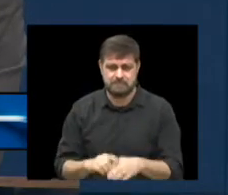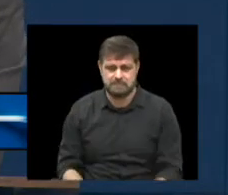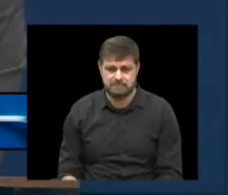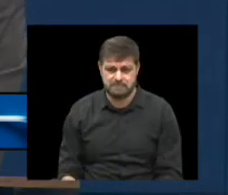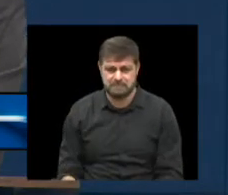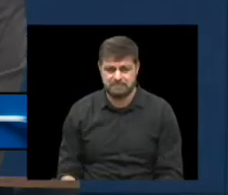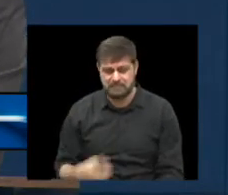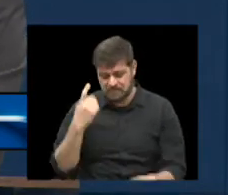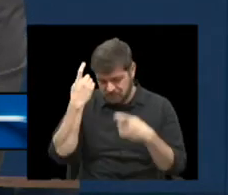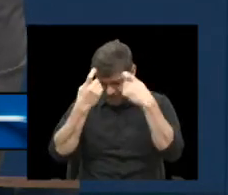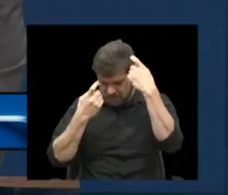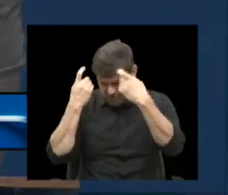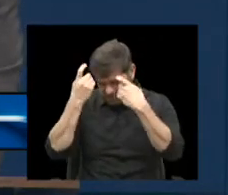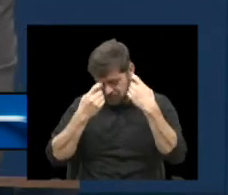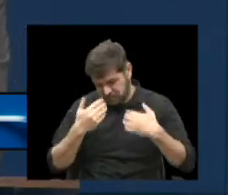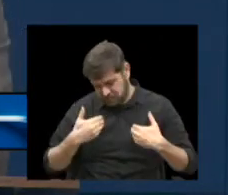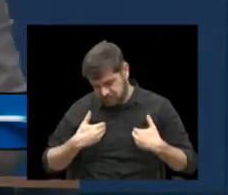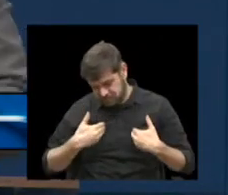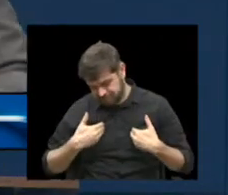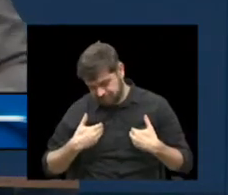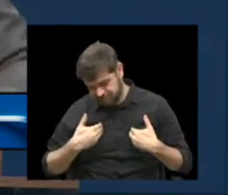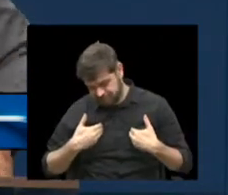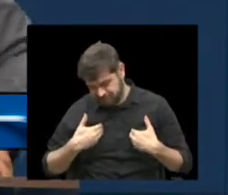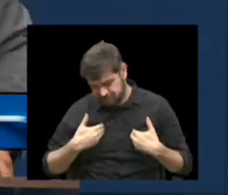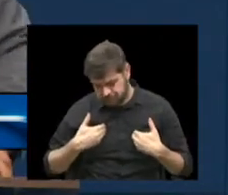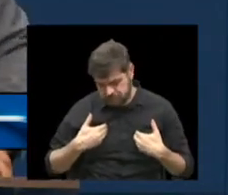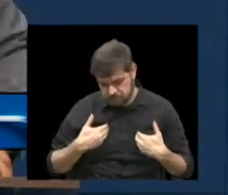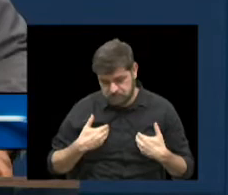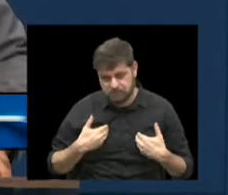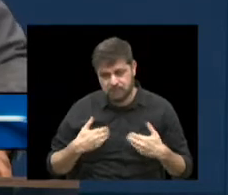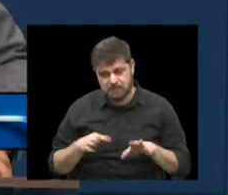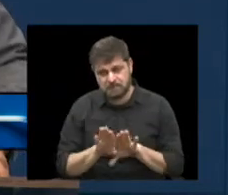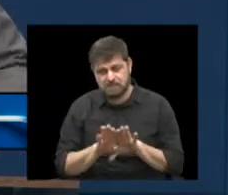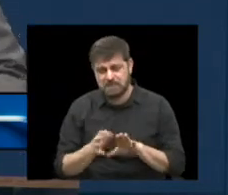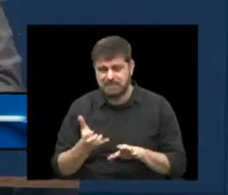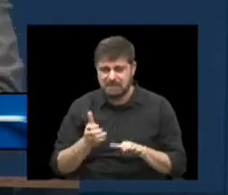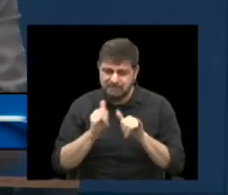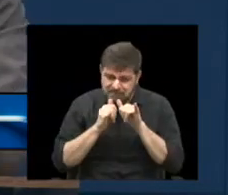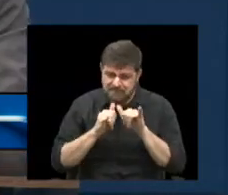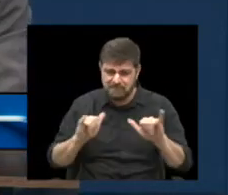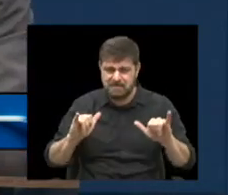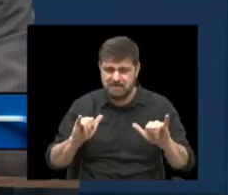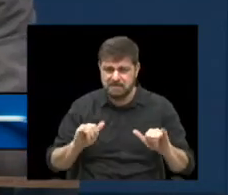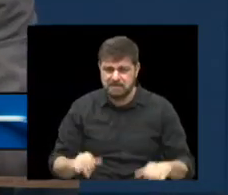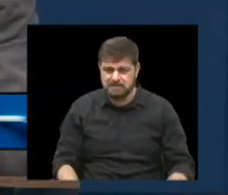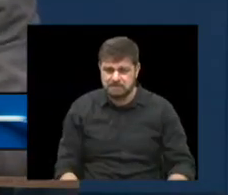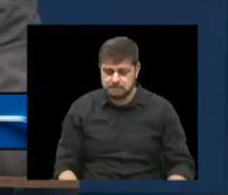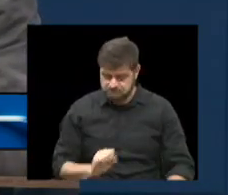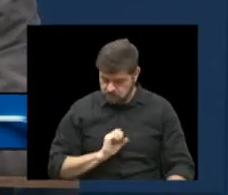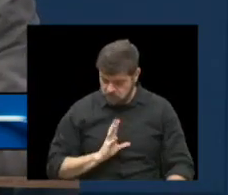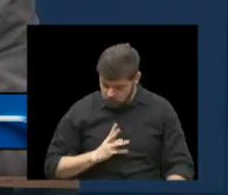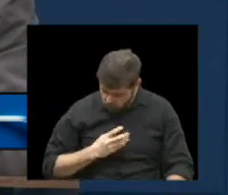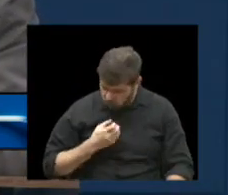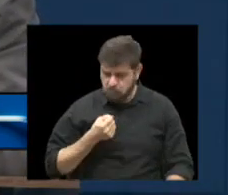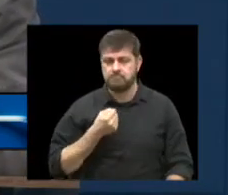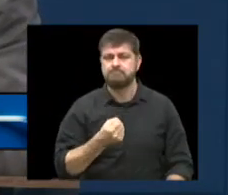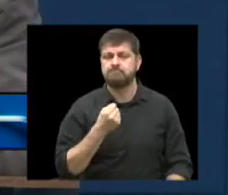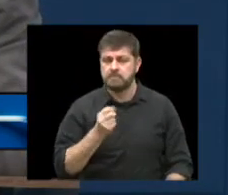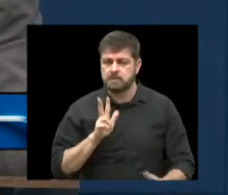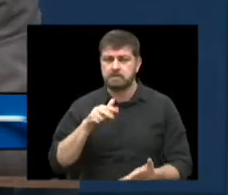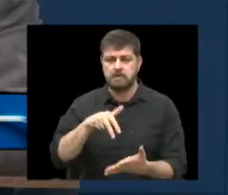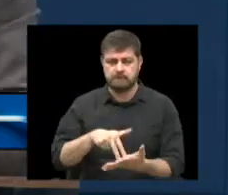com preocupação, né? Coloco aqui com coragem, que nunca me faltou aqui de falar o que